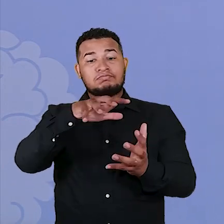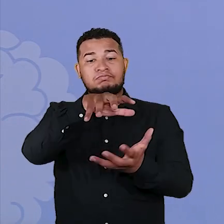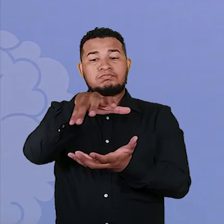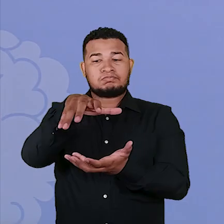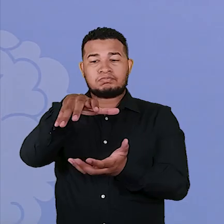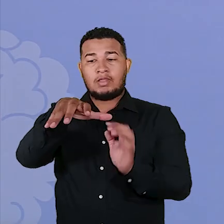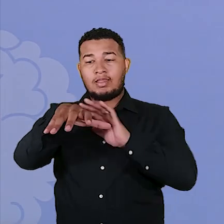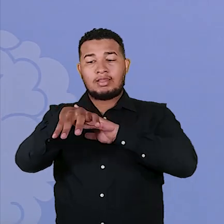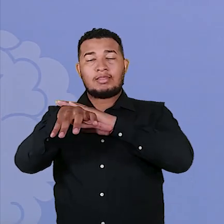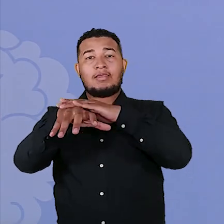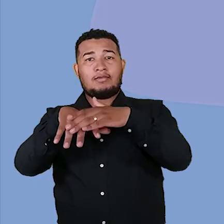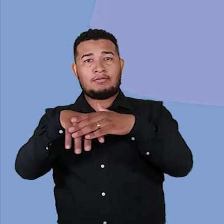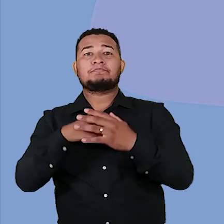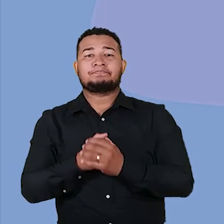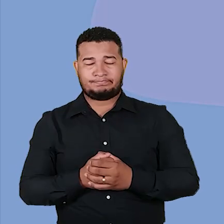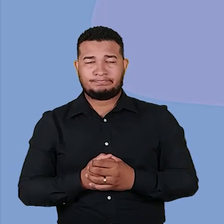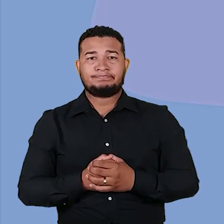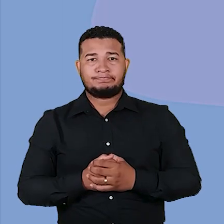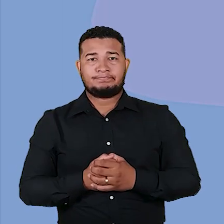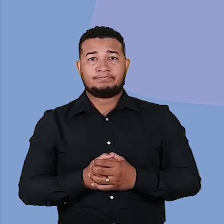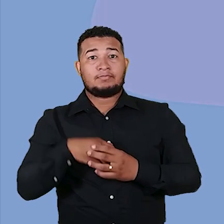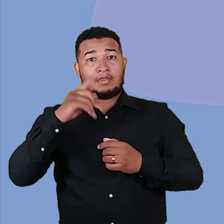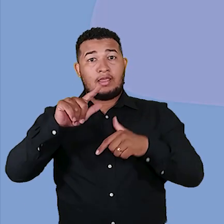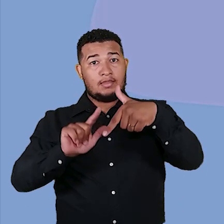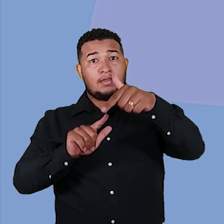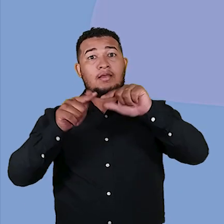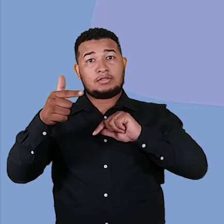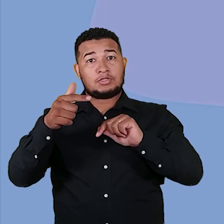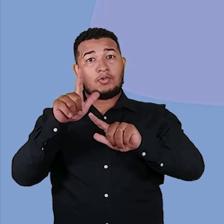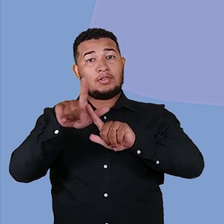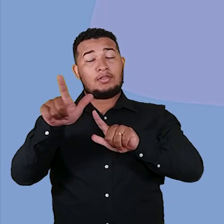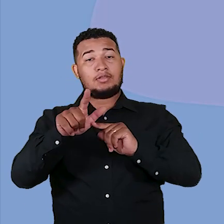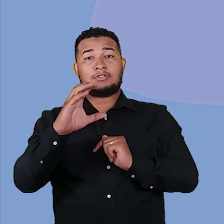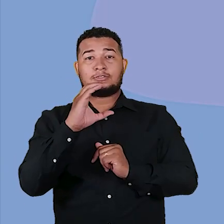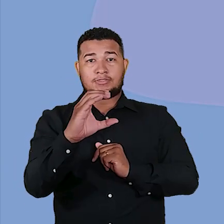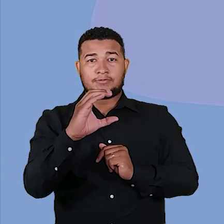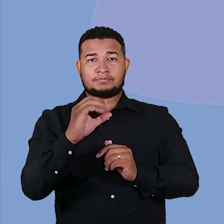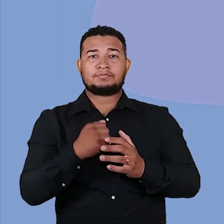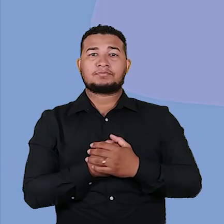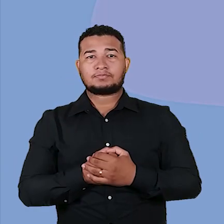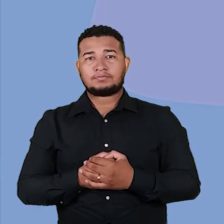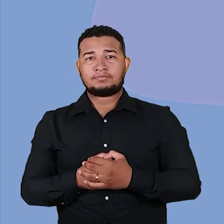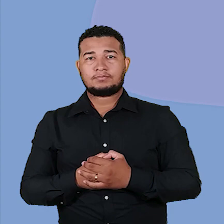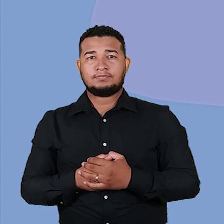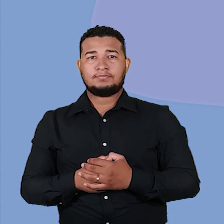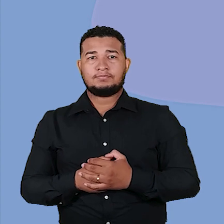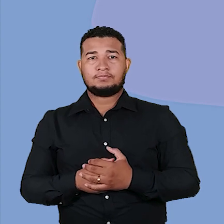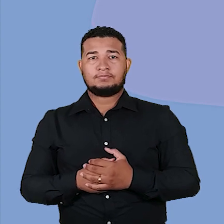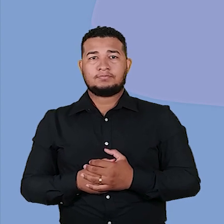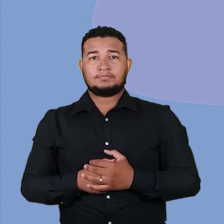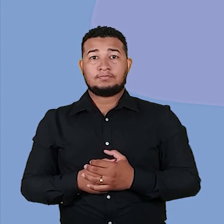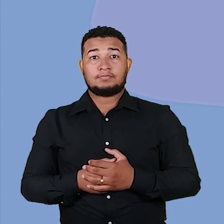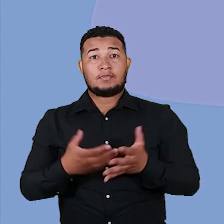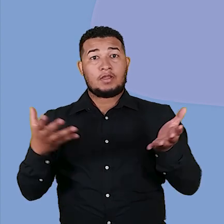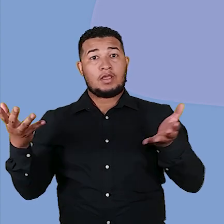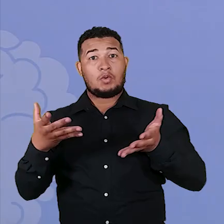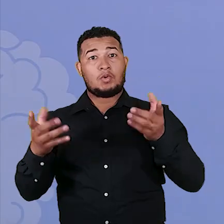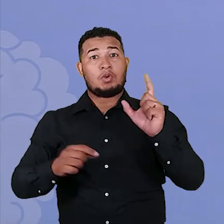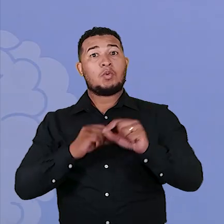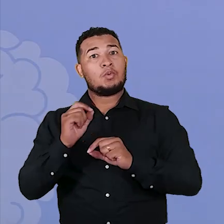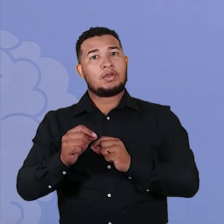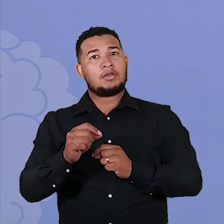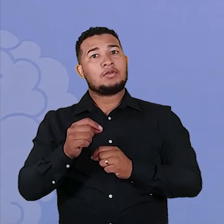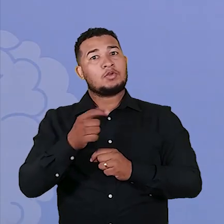letra c na superfície da terra tá essa reação atua na superfície da